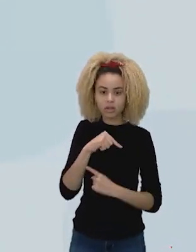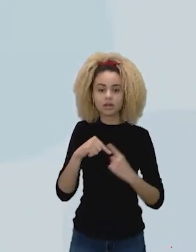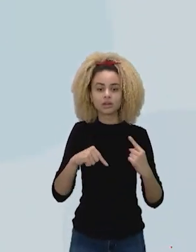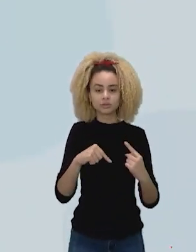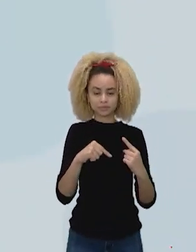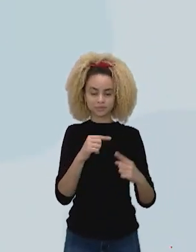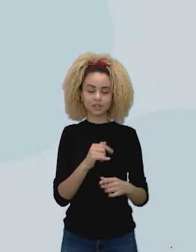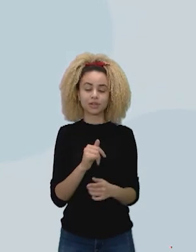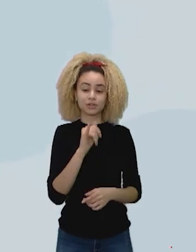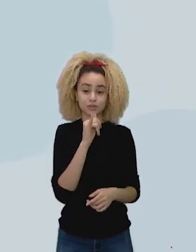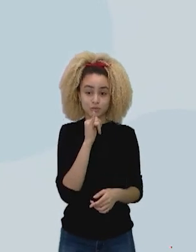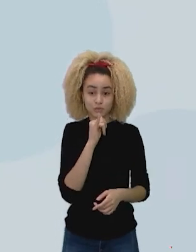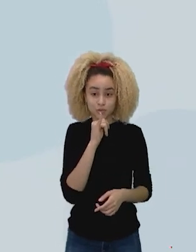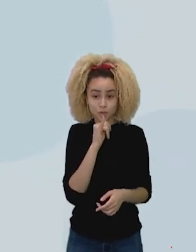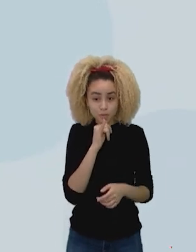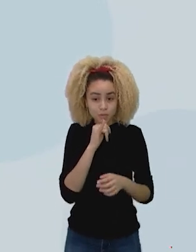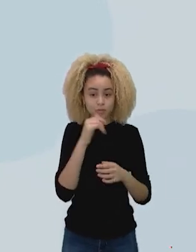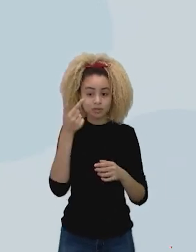esse tempinho aí de